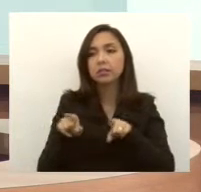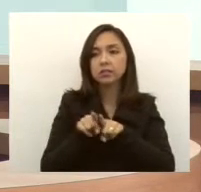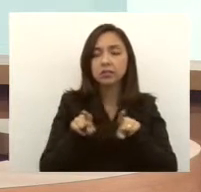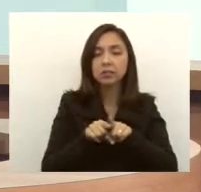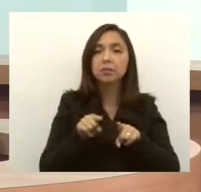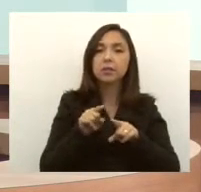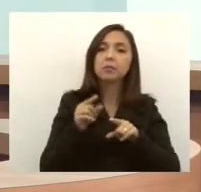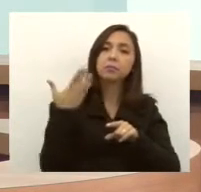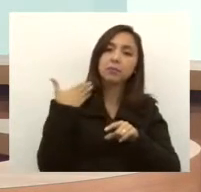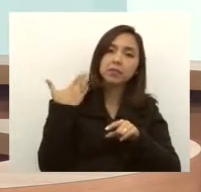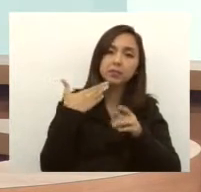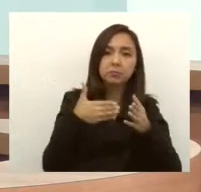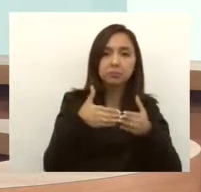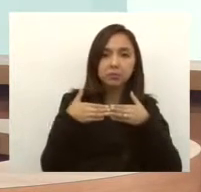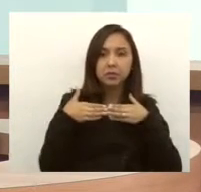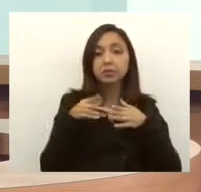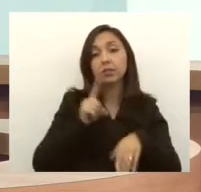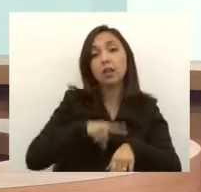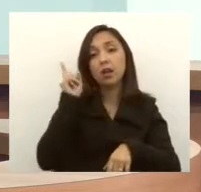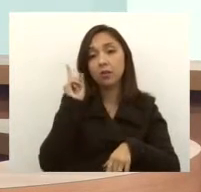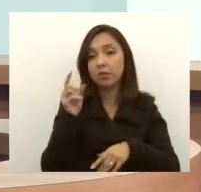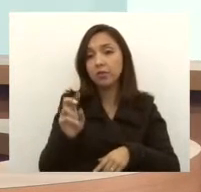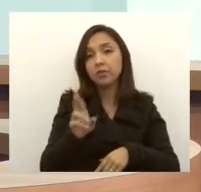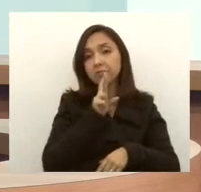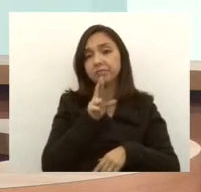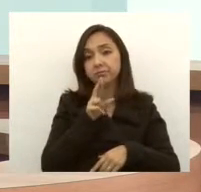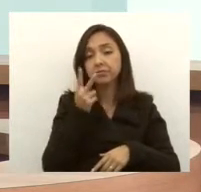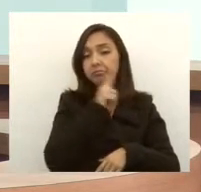você fazia alguns pedidos, era atendido imediatamente.